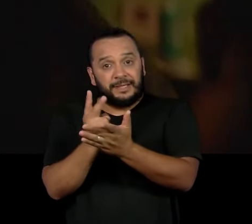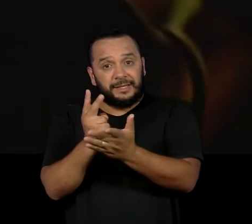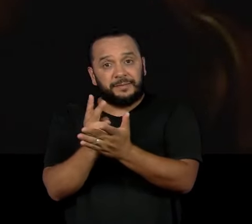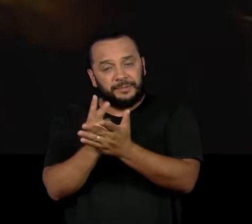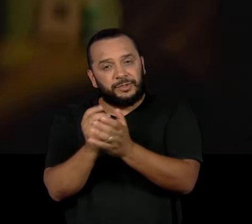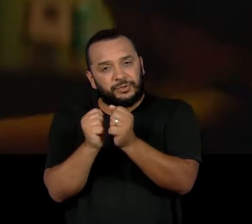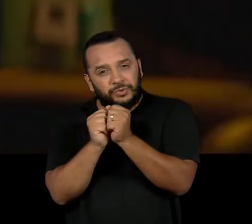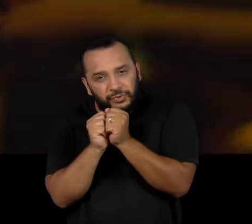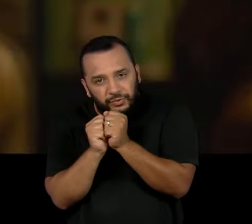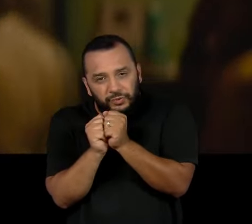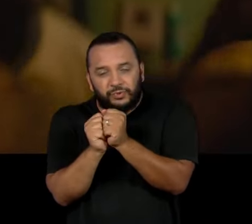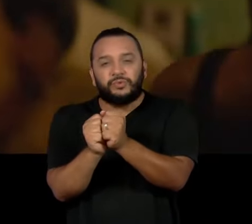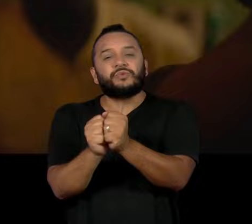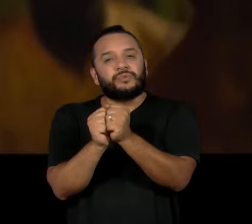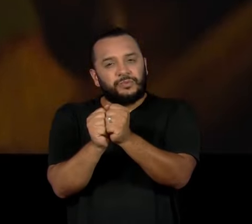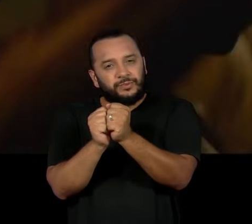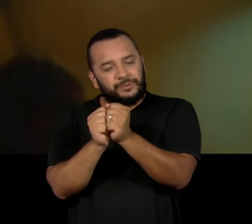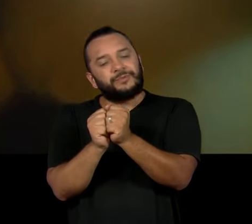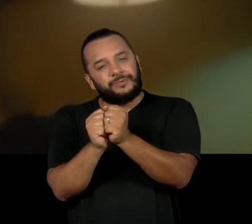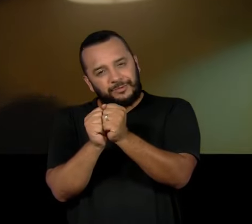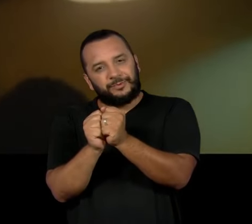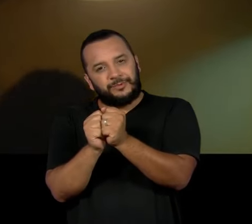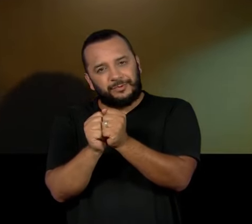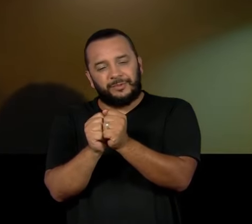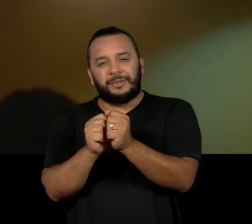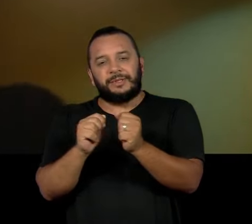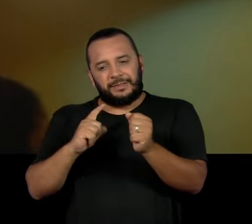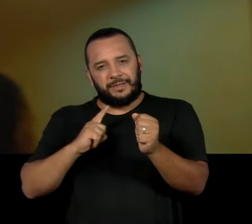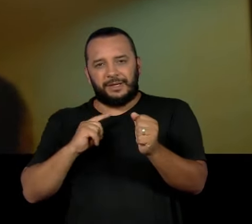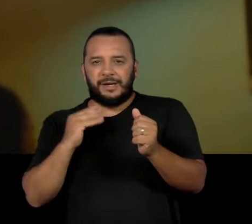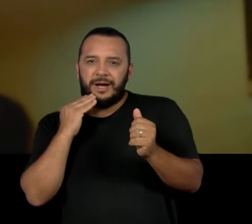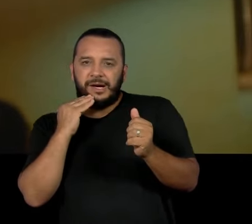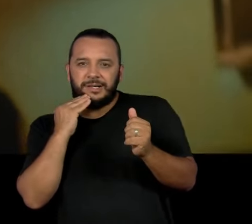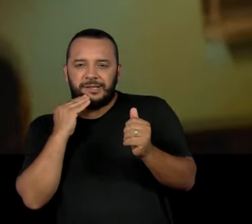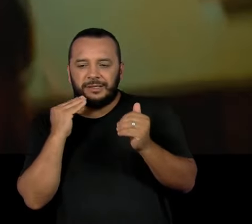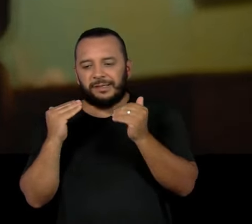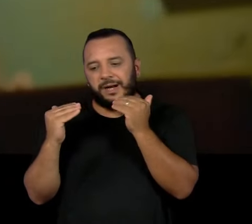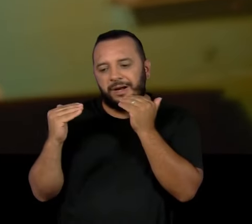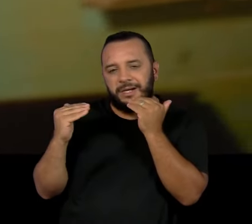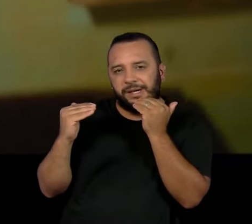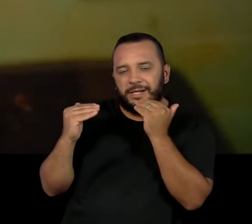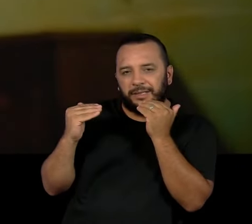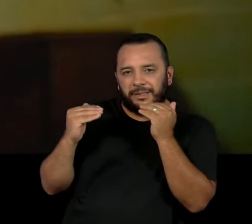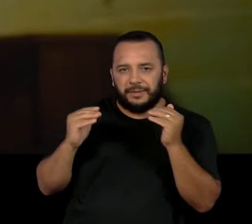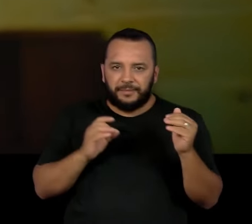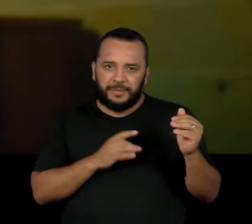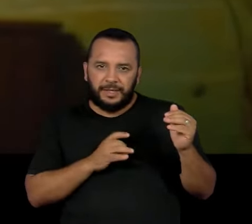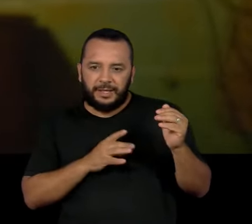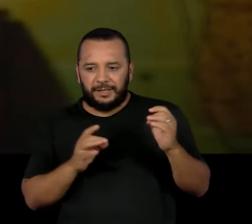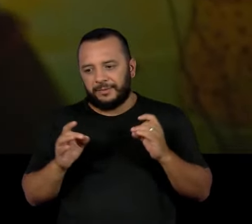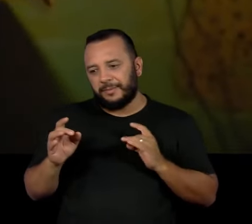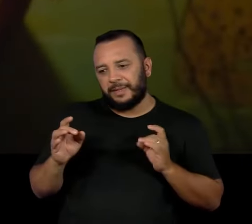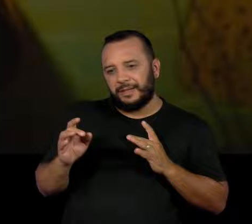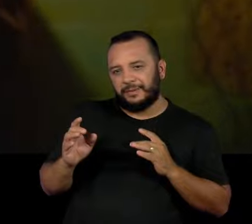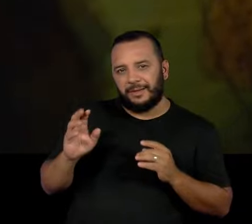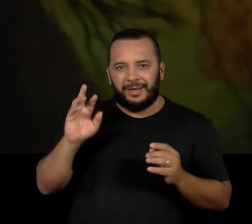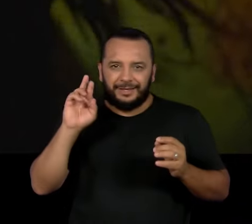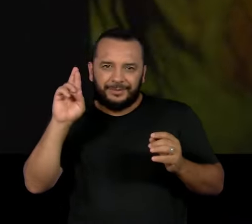acompanhará e fará companhia aos seus defeitos, aos seus medos e às suas esperanças.